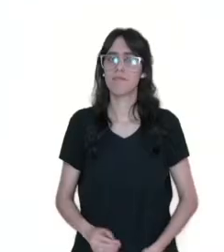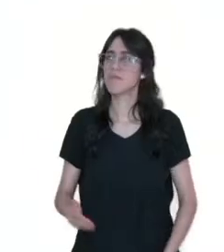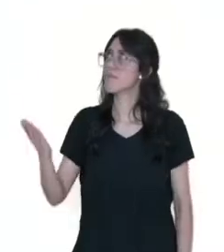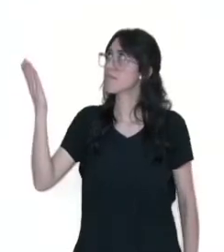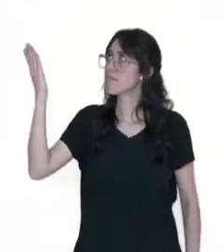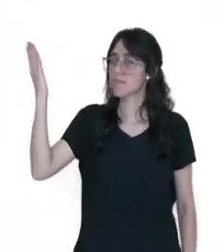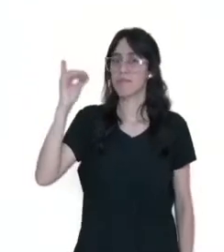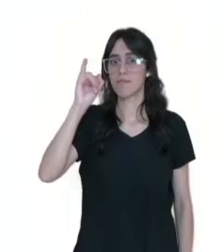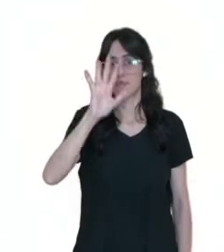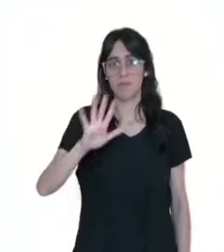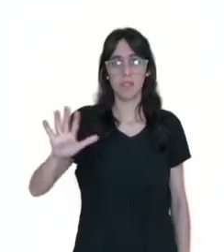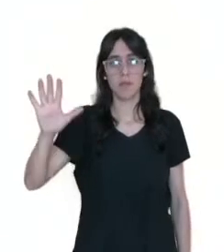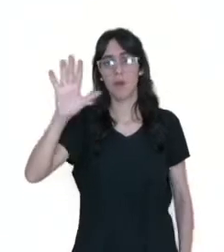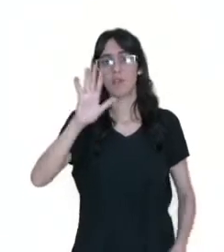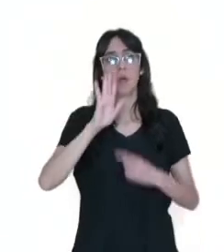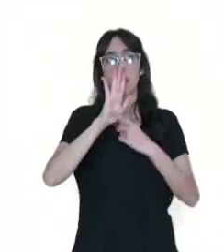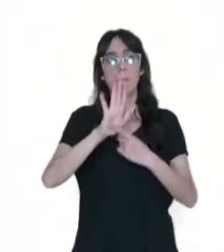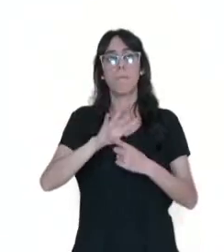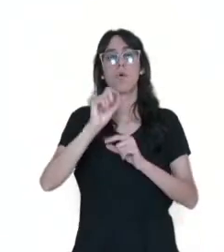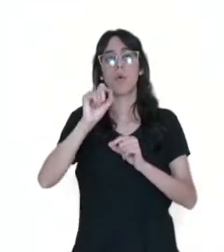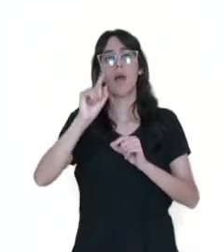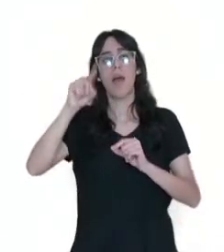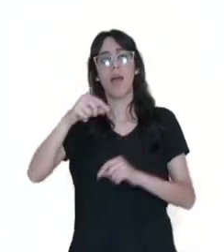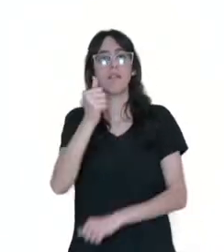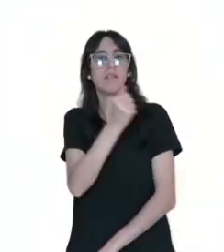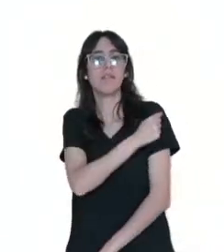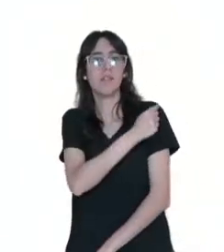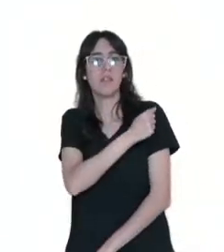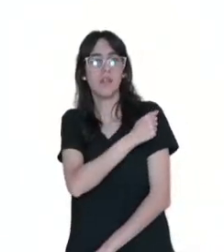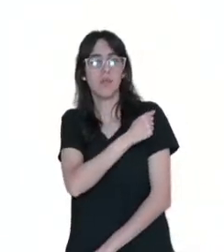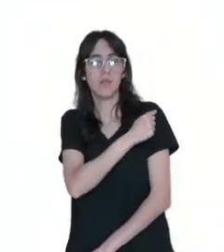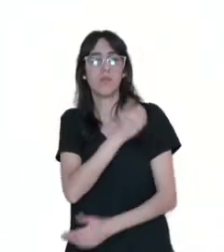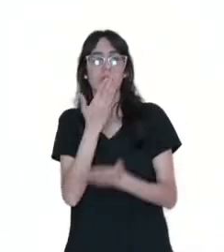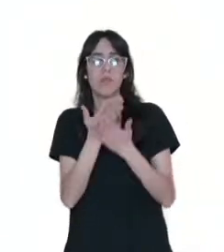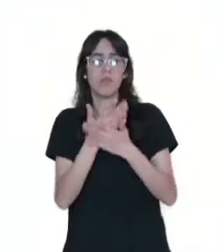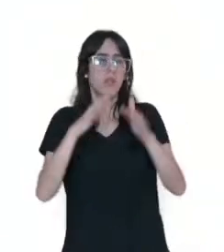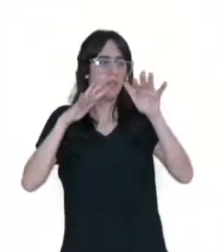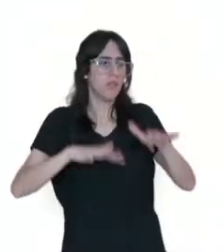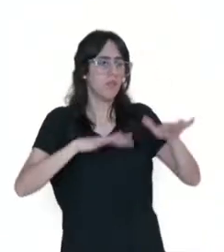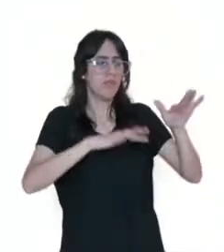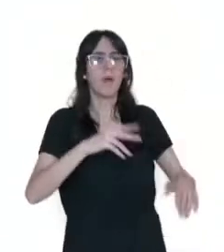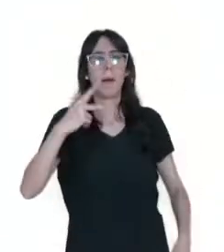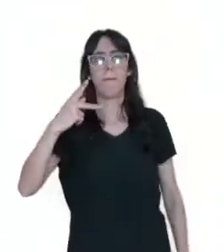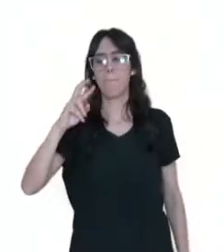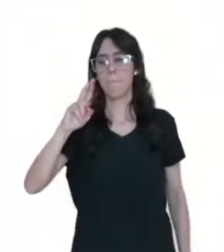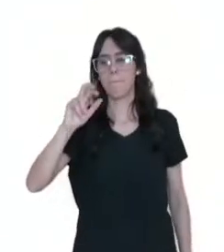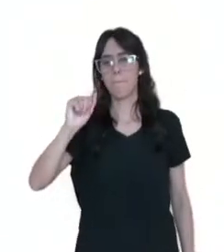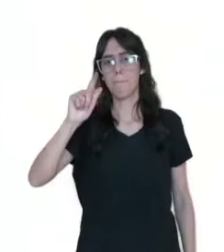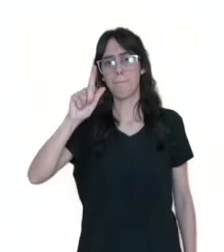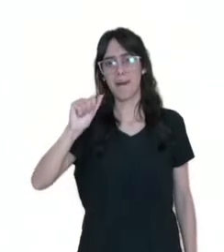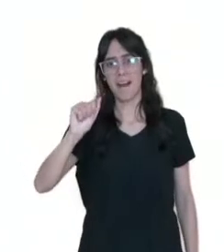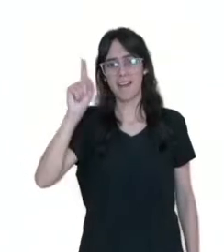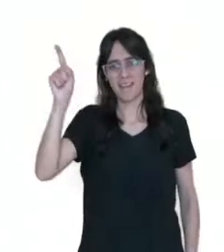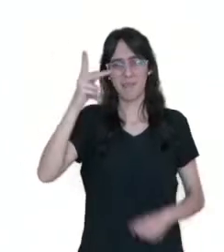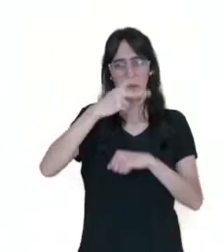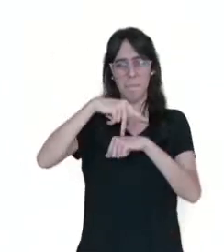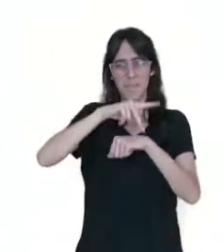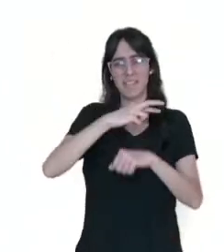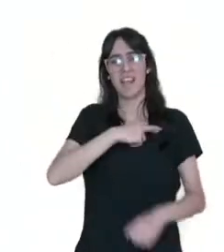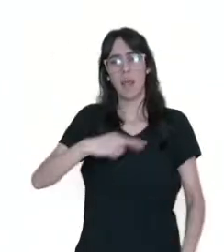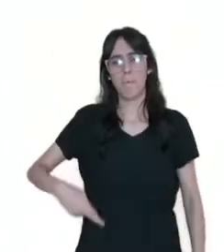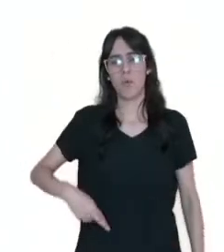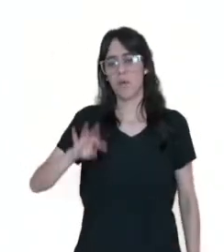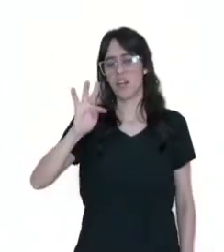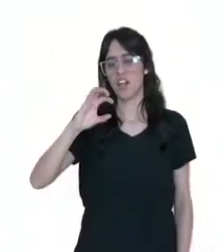na sua tela aqui, ela mostra a manifestação de estudantes em Praga, na Tchecoslováquia, atual República Tcheca. É